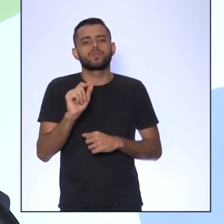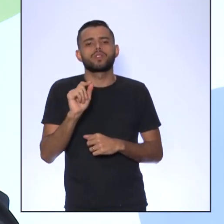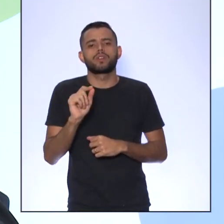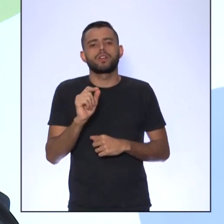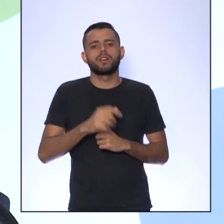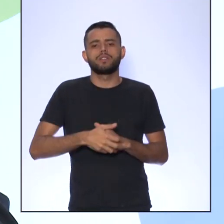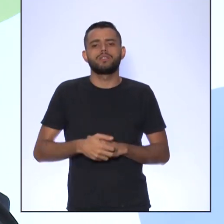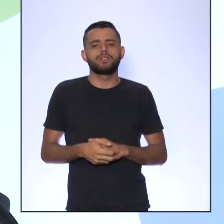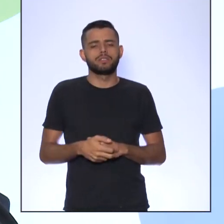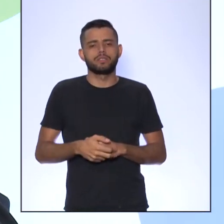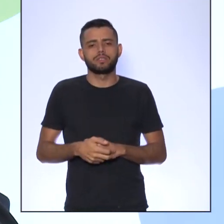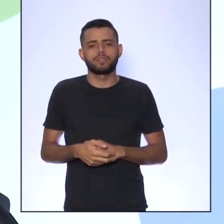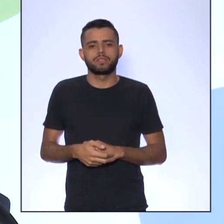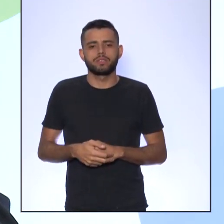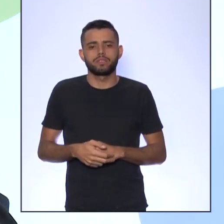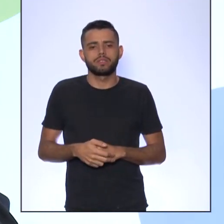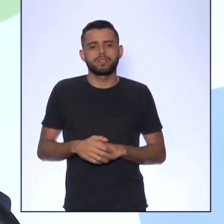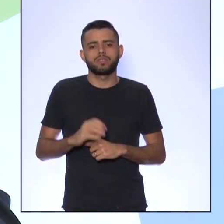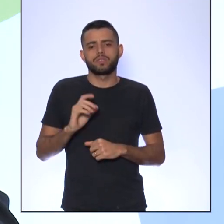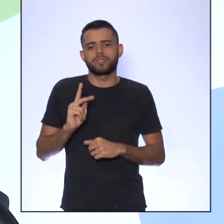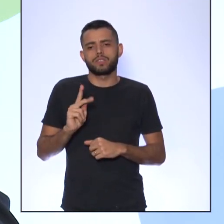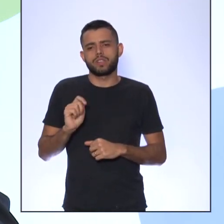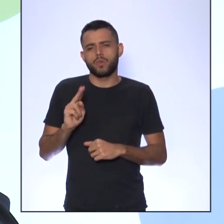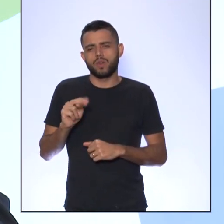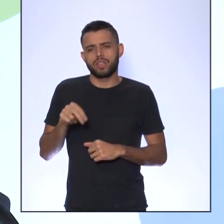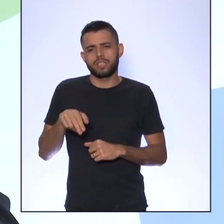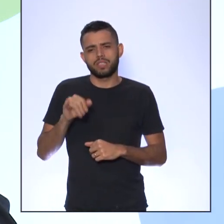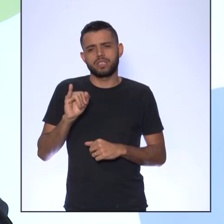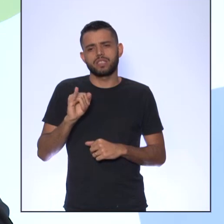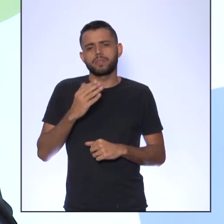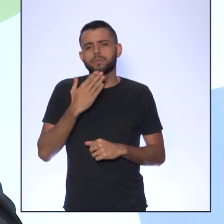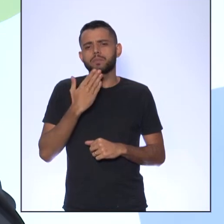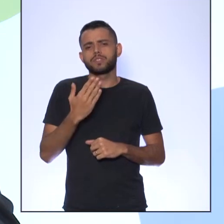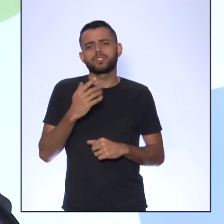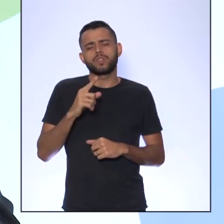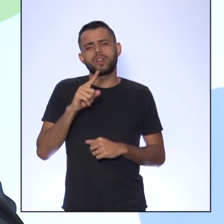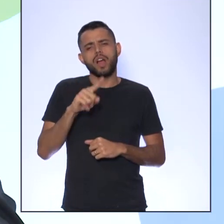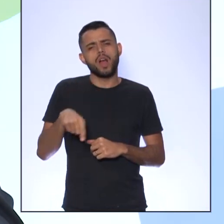como o Cauane Eduardo, ele está pedindo anula o